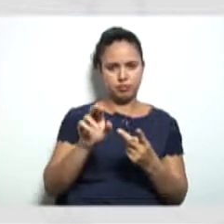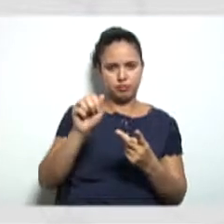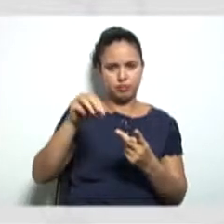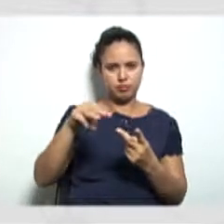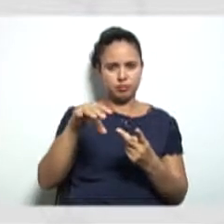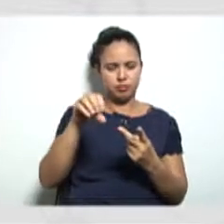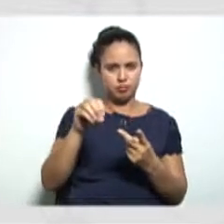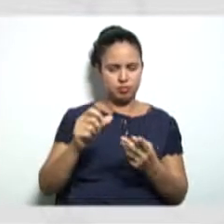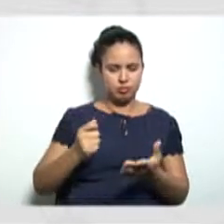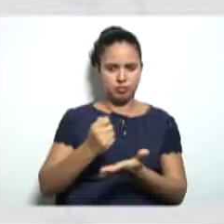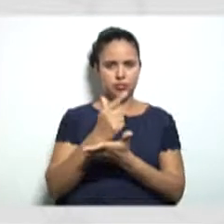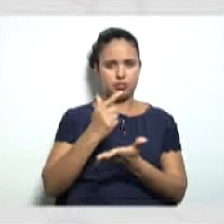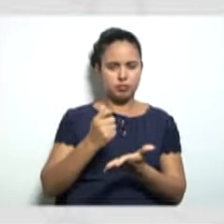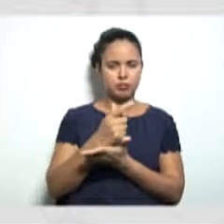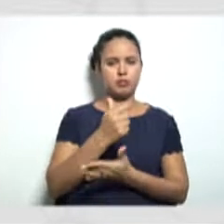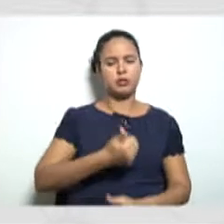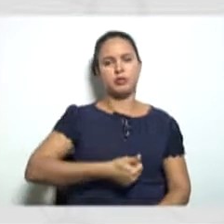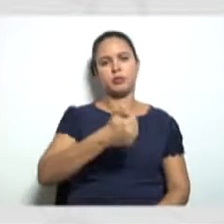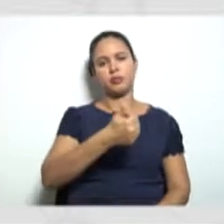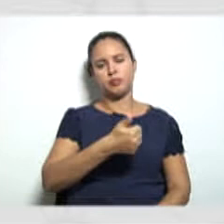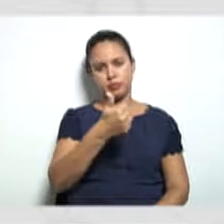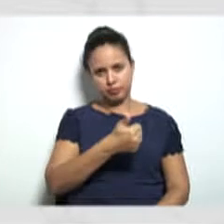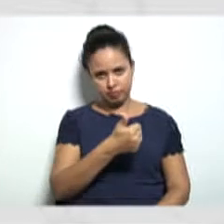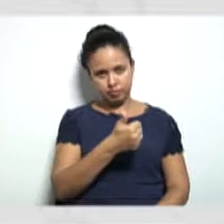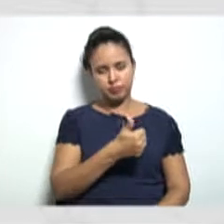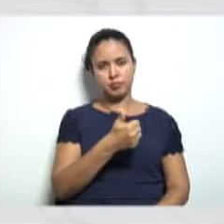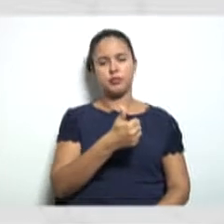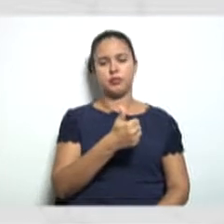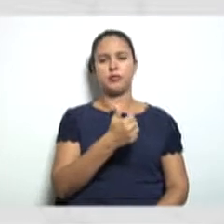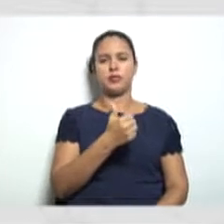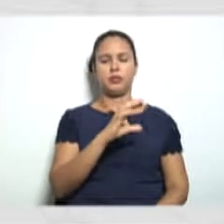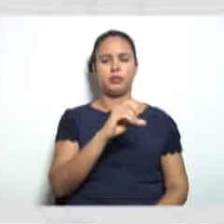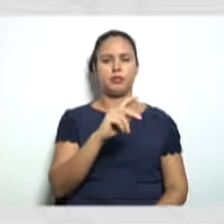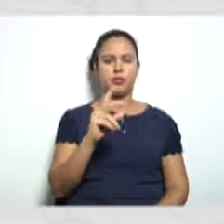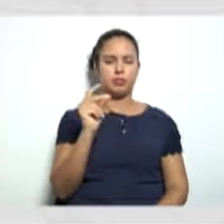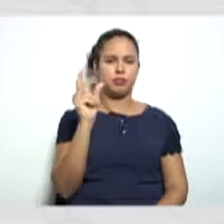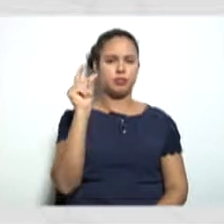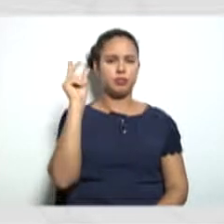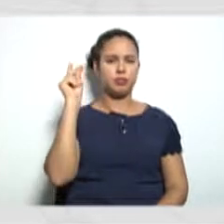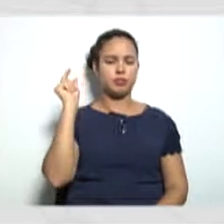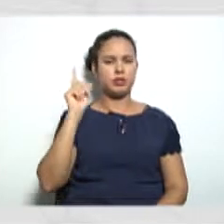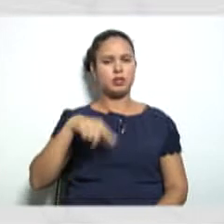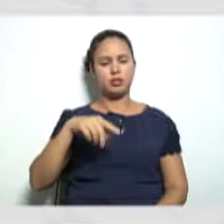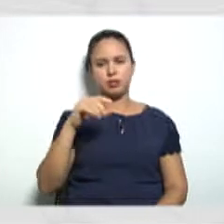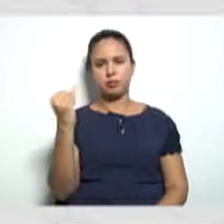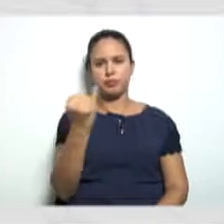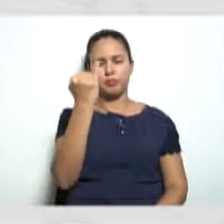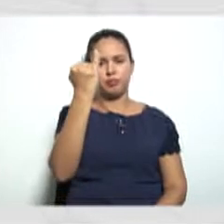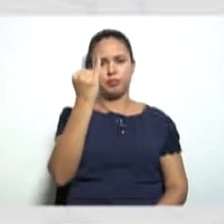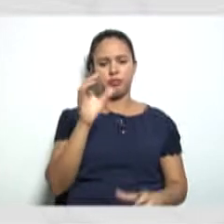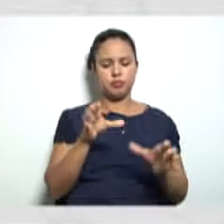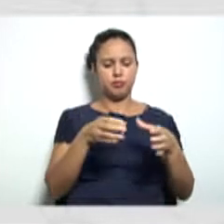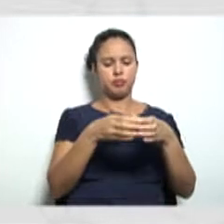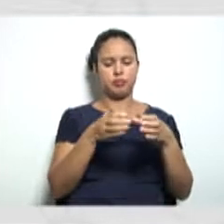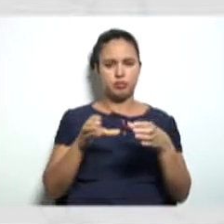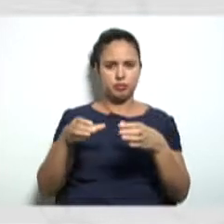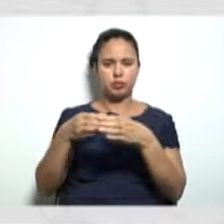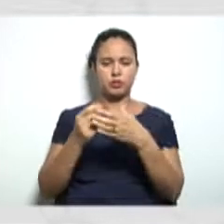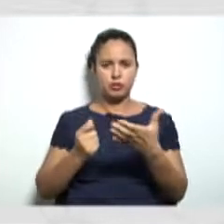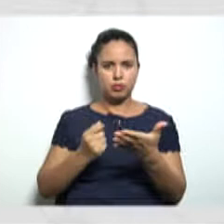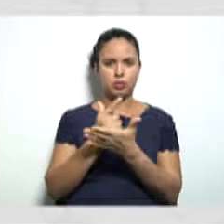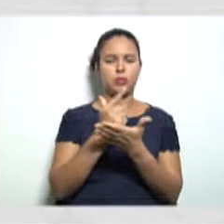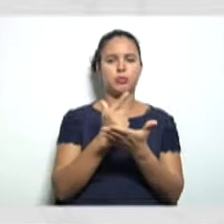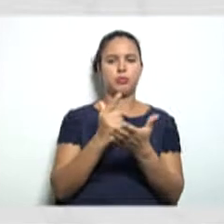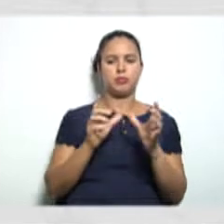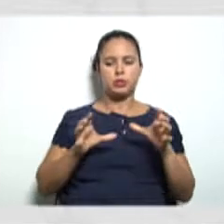primeiras cooperativas surgiram sendo desse ramo. Esse é um ramo mundialmente muito importante. Ele é formado pelas cooperativas dedicadas à compra coletiva de produtos para os